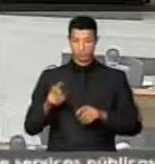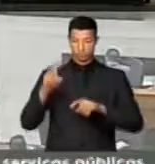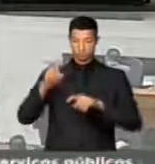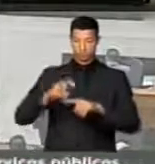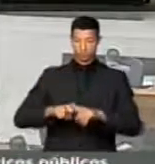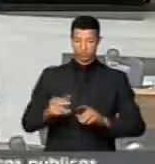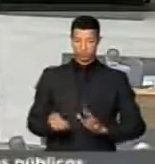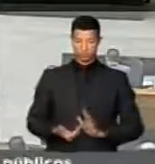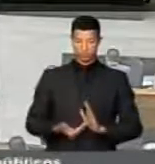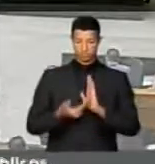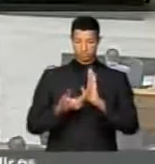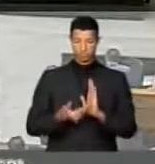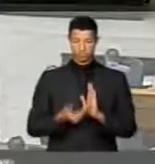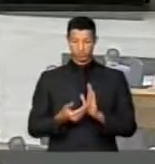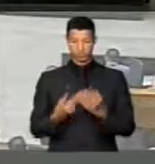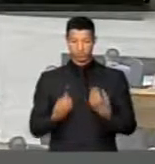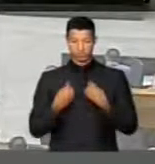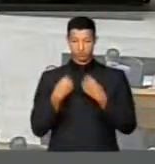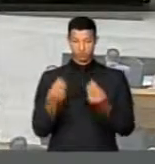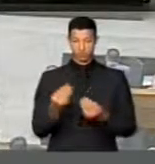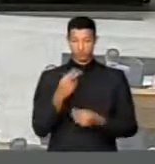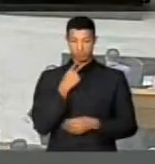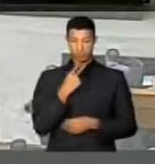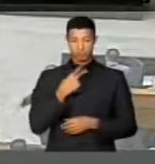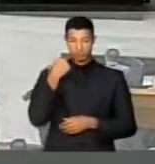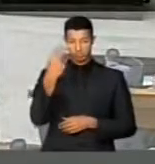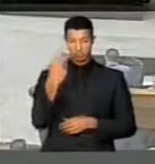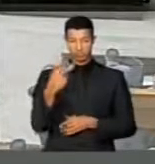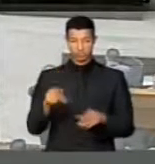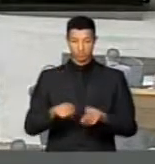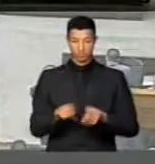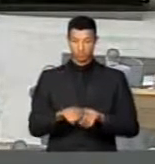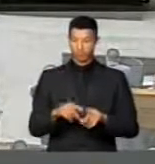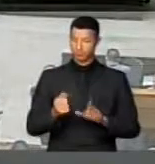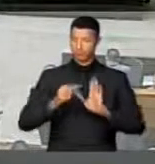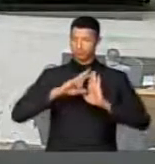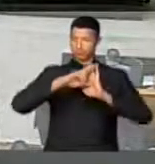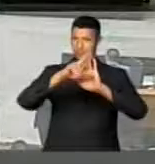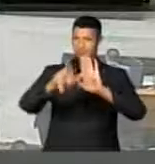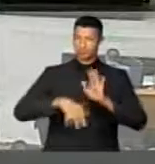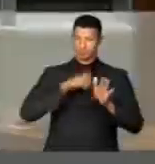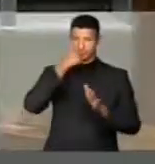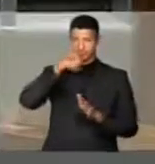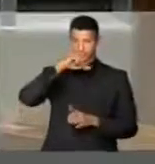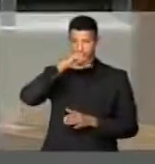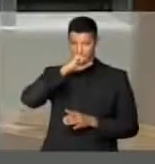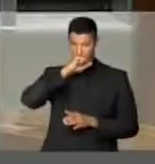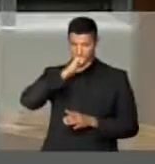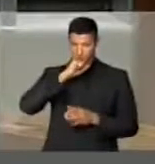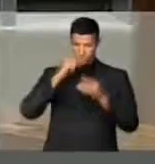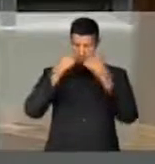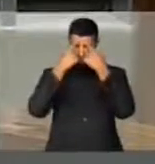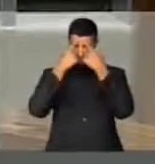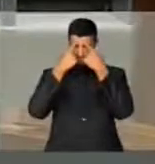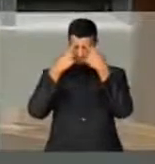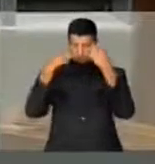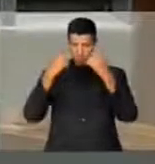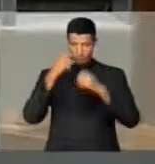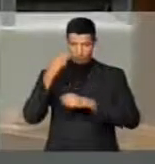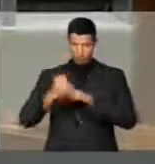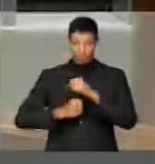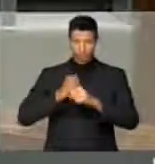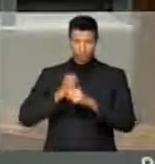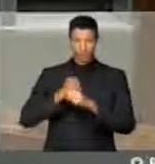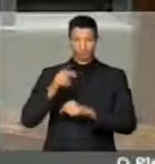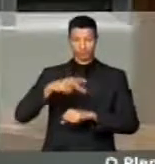nesta casa para dar voz às centenas de mães vítimas de violência no nosso